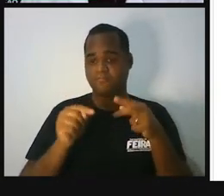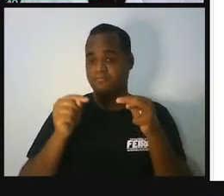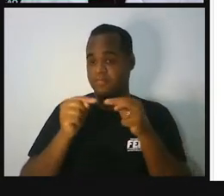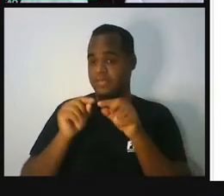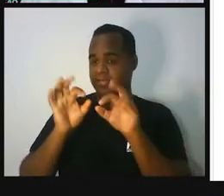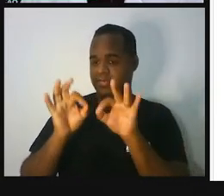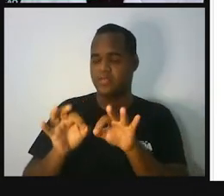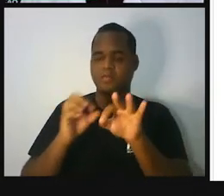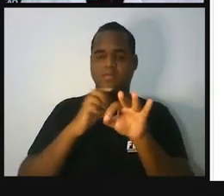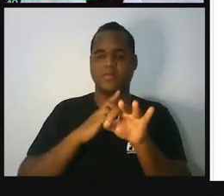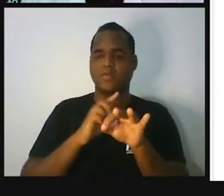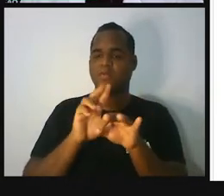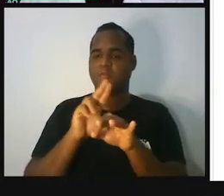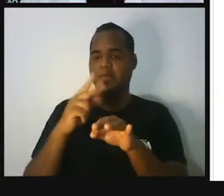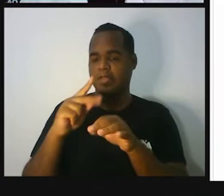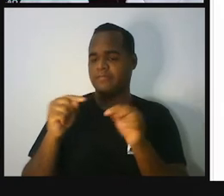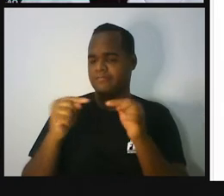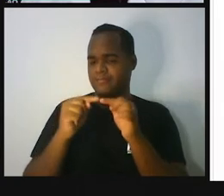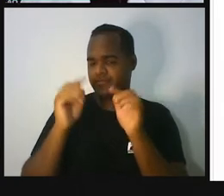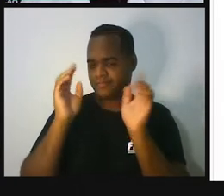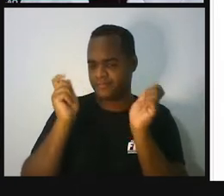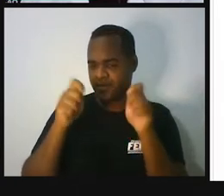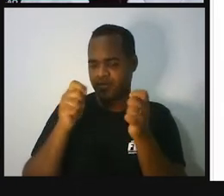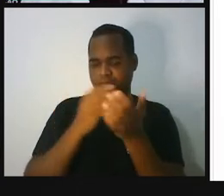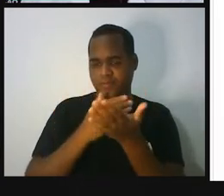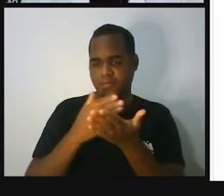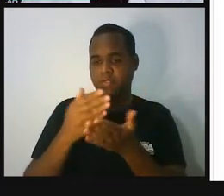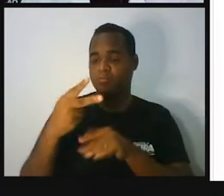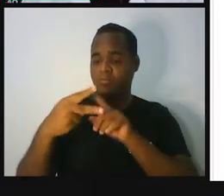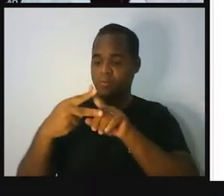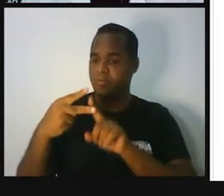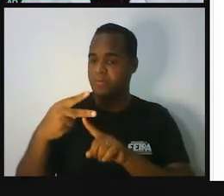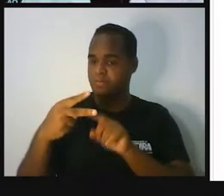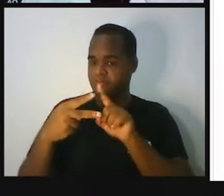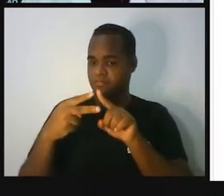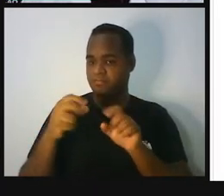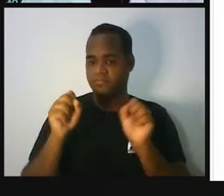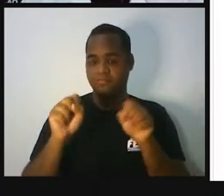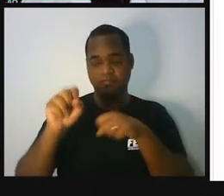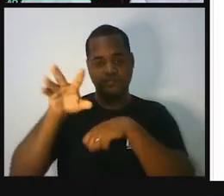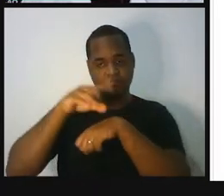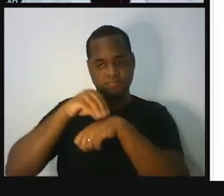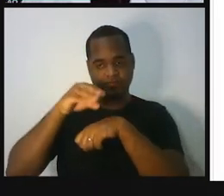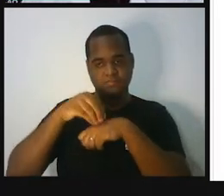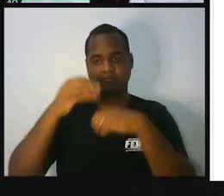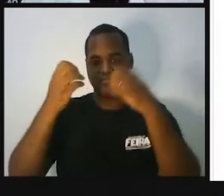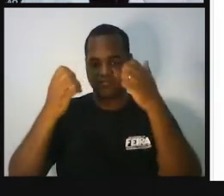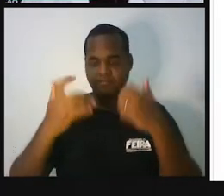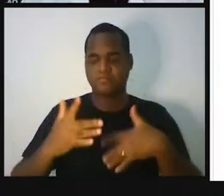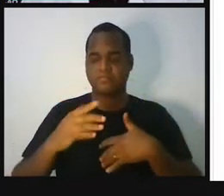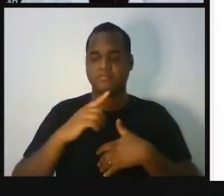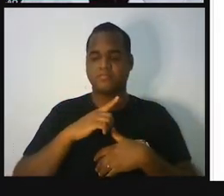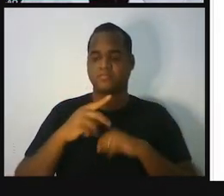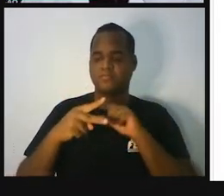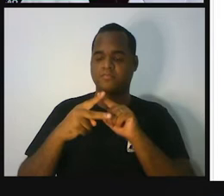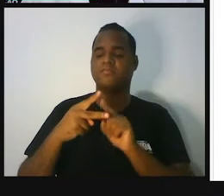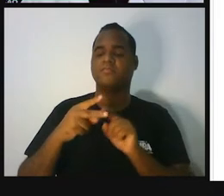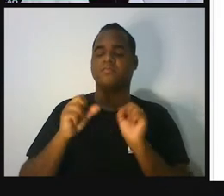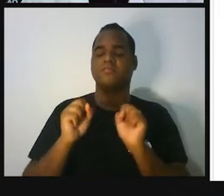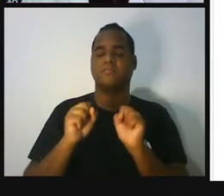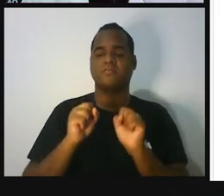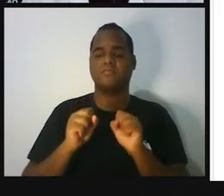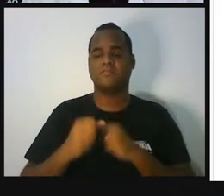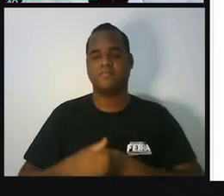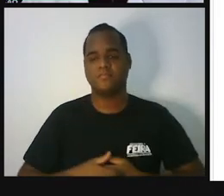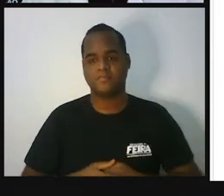Esse ponto chamado de eu ir Como assim duas semi-retas eu vou pegar aqui ó semirreta e vou fazer uma aqui